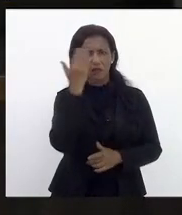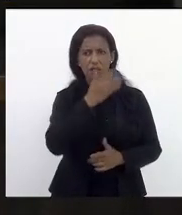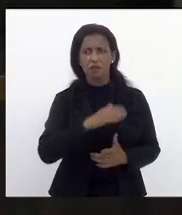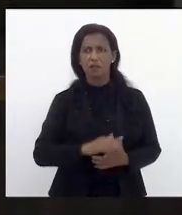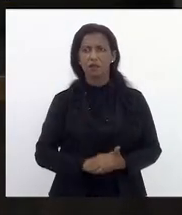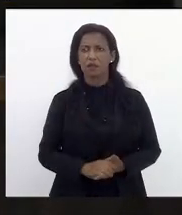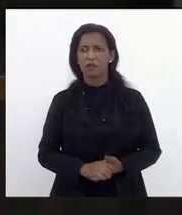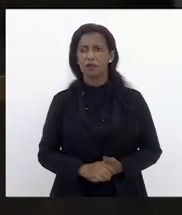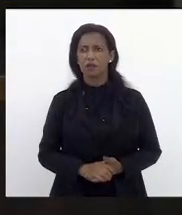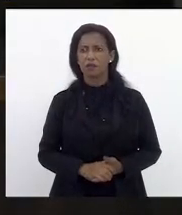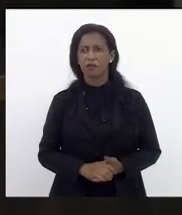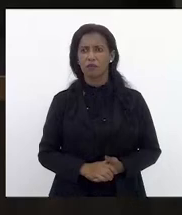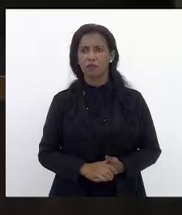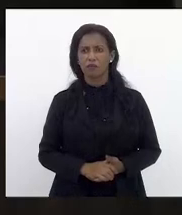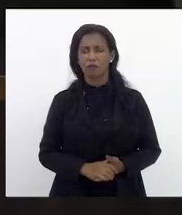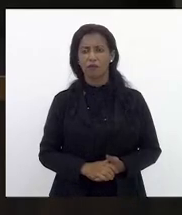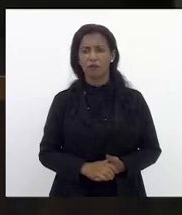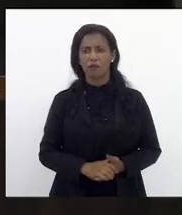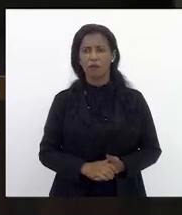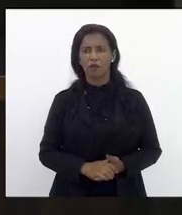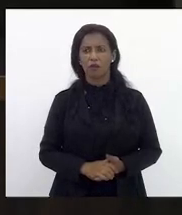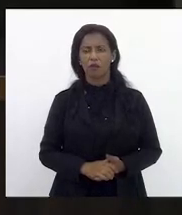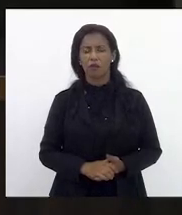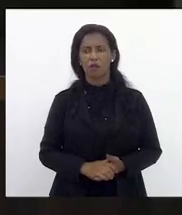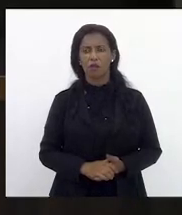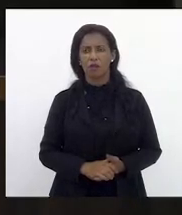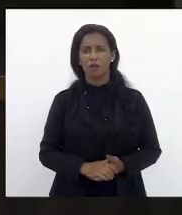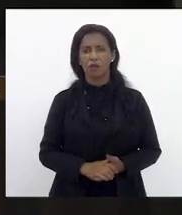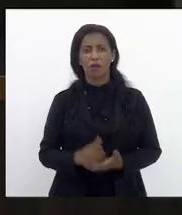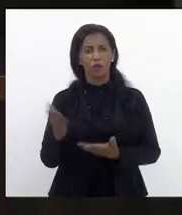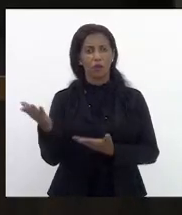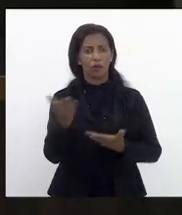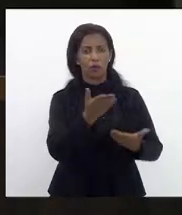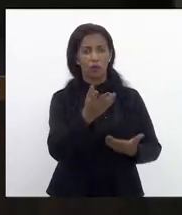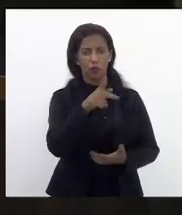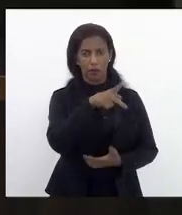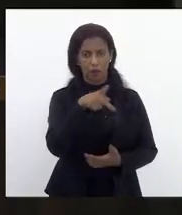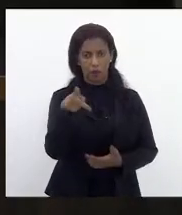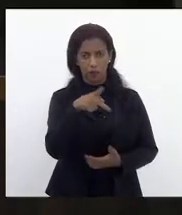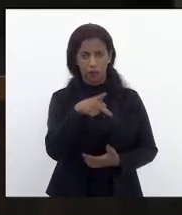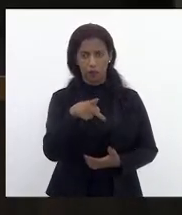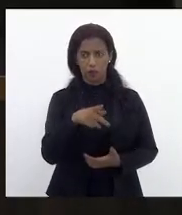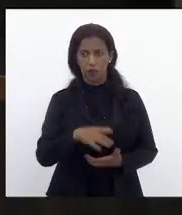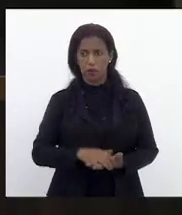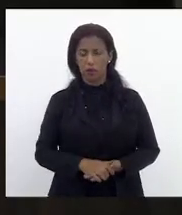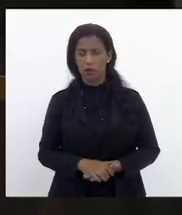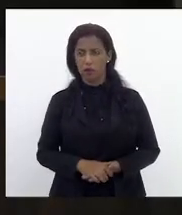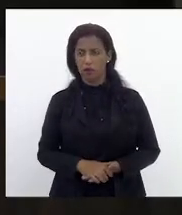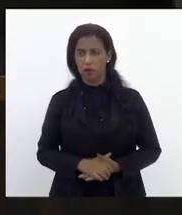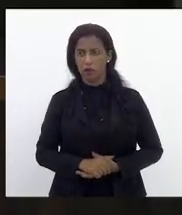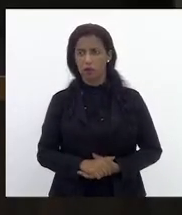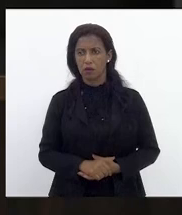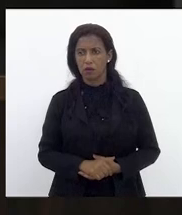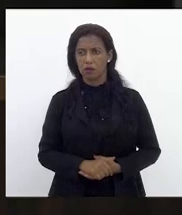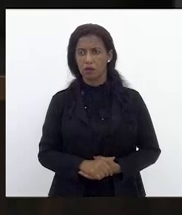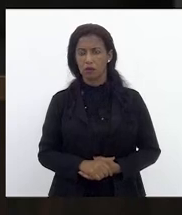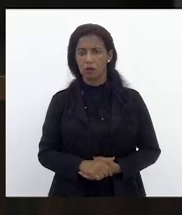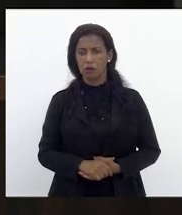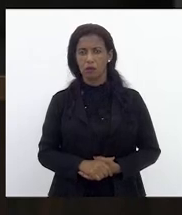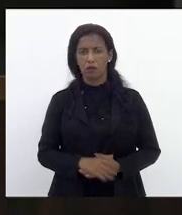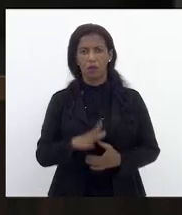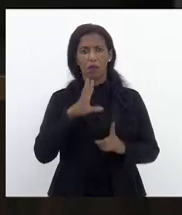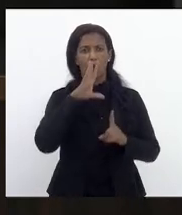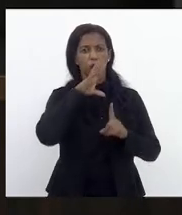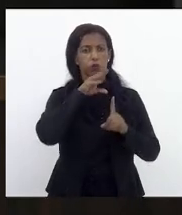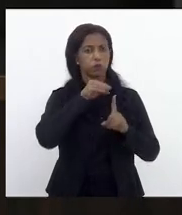e eu vou eu vou reservar a palavra professora você por favor por gentileza quem é e tá